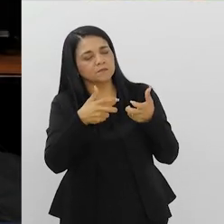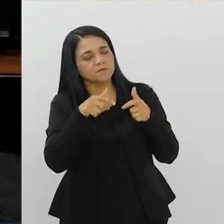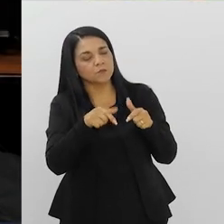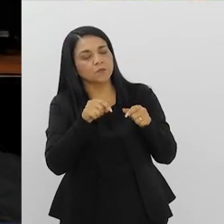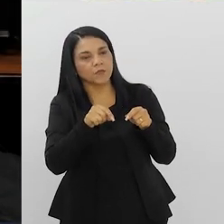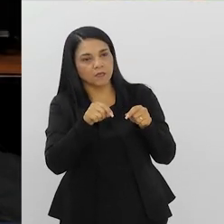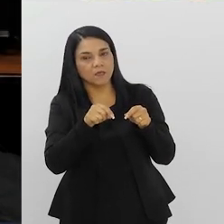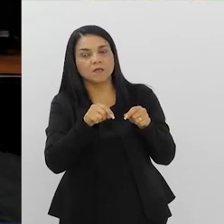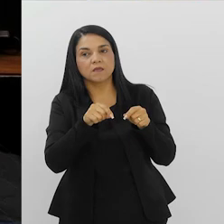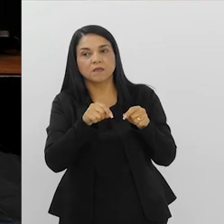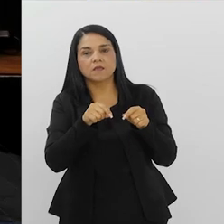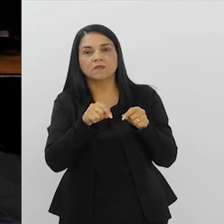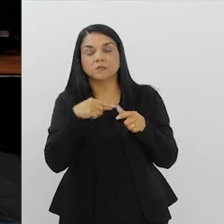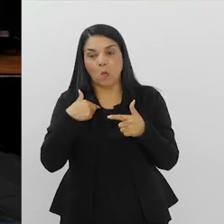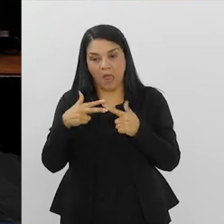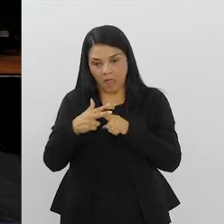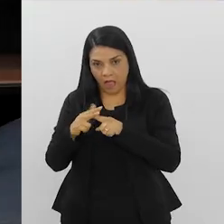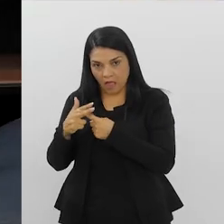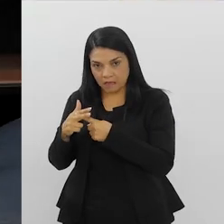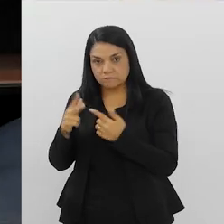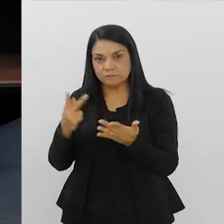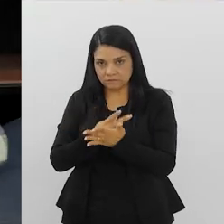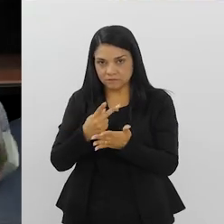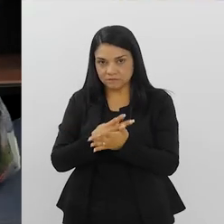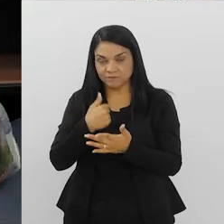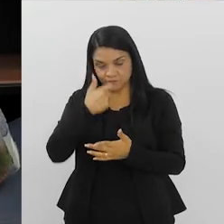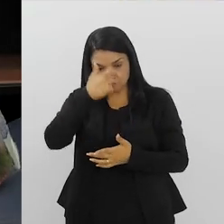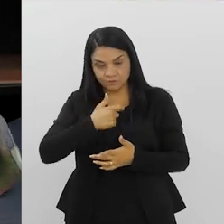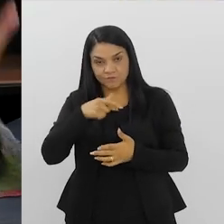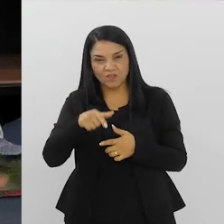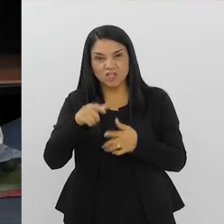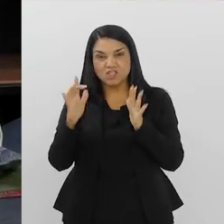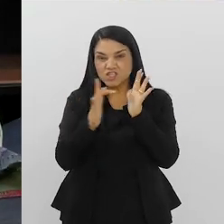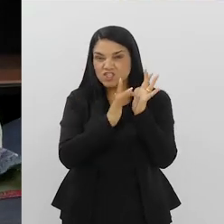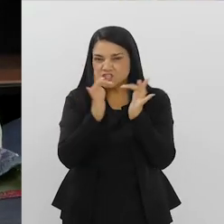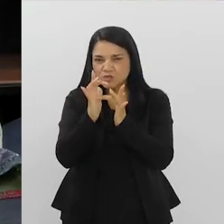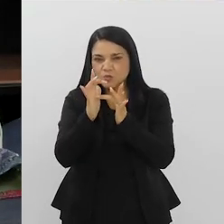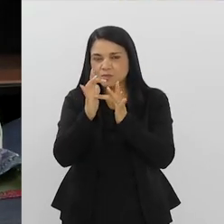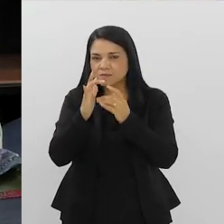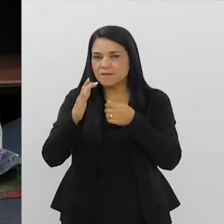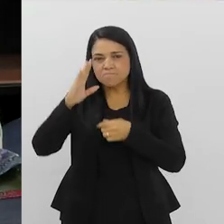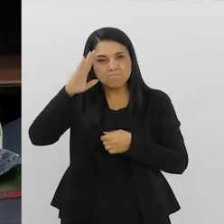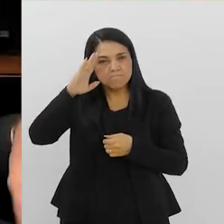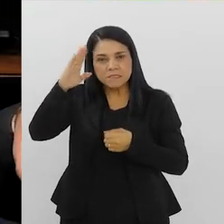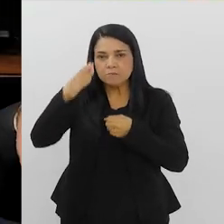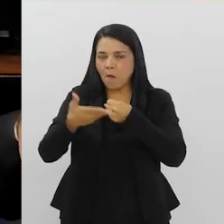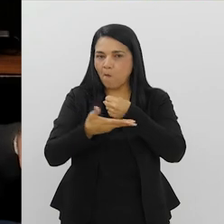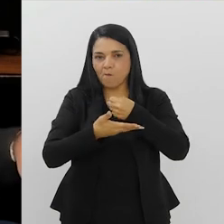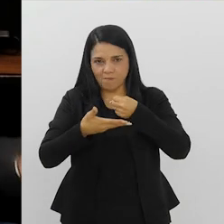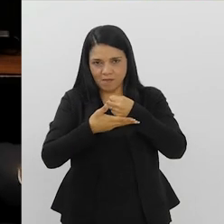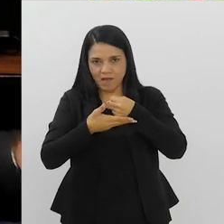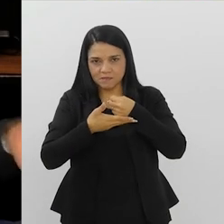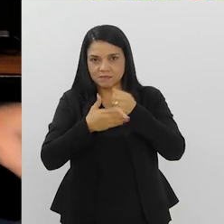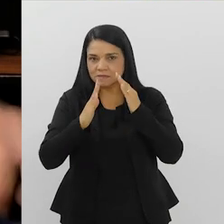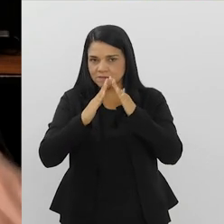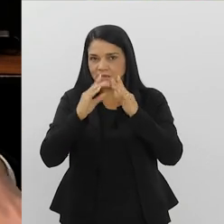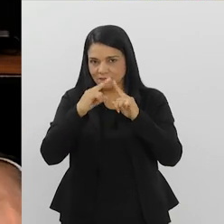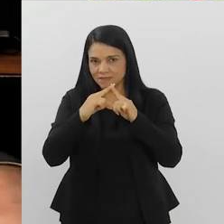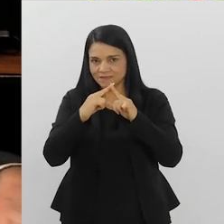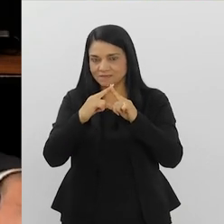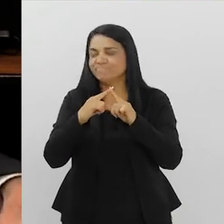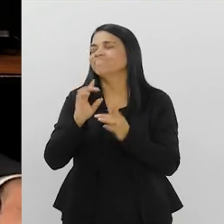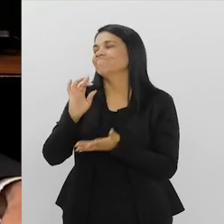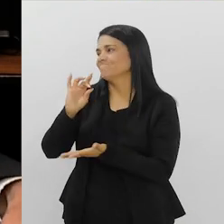Pedra Angular da nossa religião porque eu encontrei Jesus em todos os espaços da igreja sim ele é o PED angular Jesus